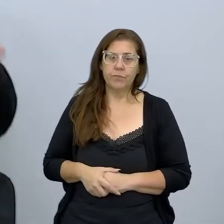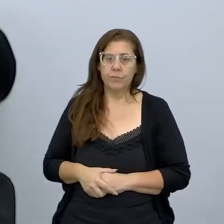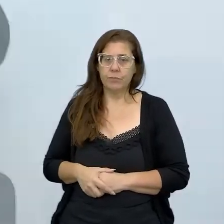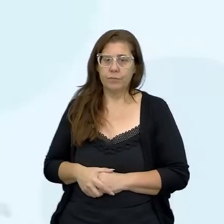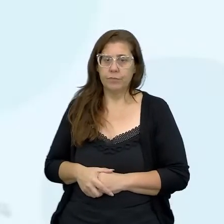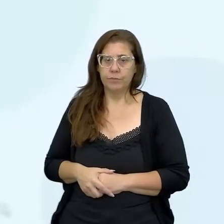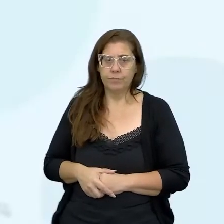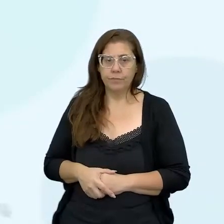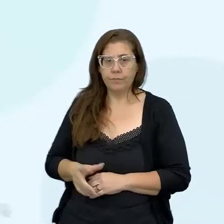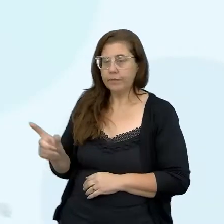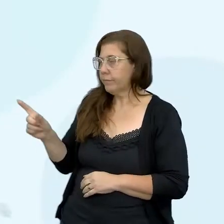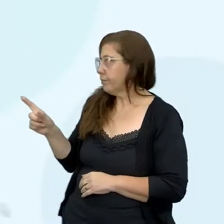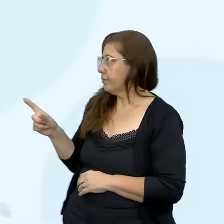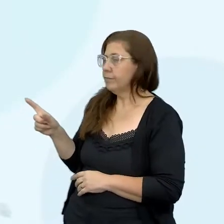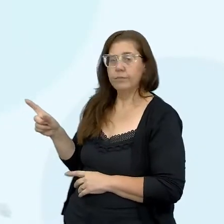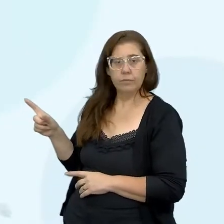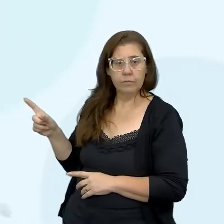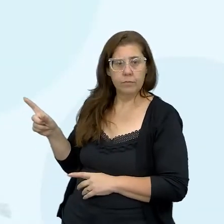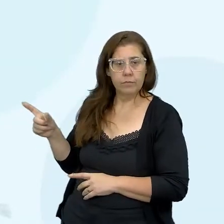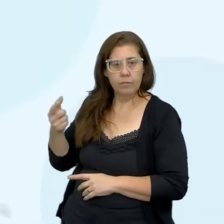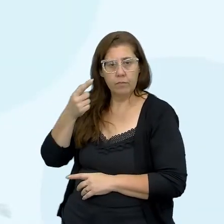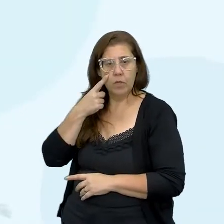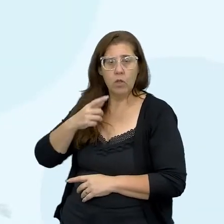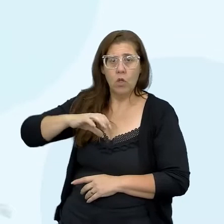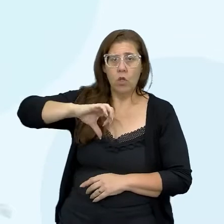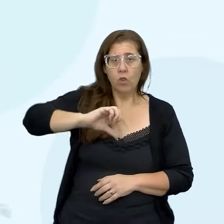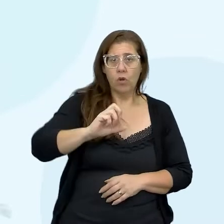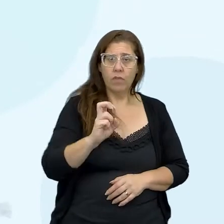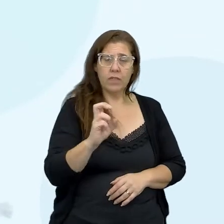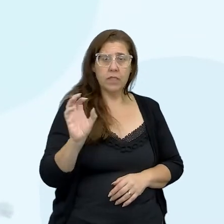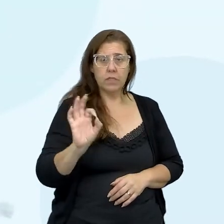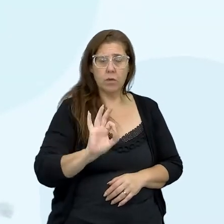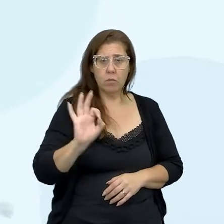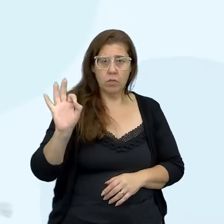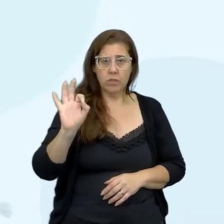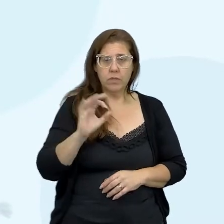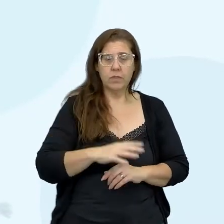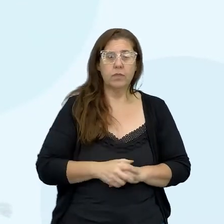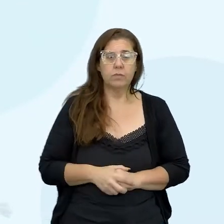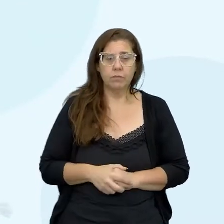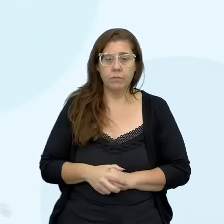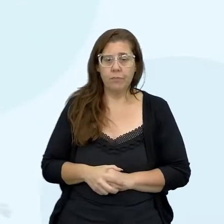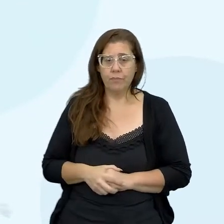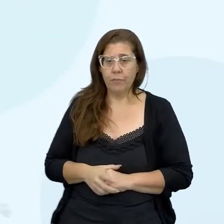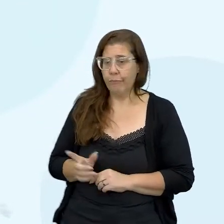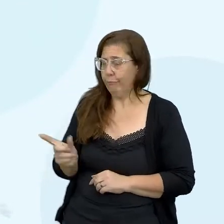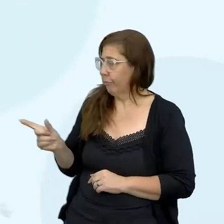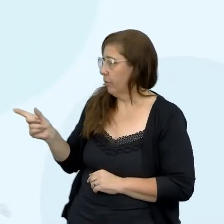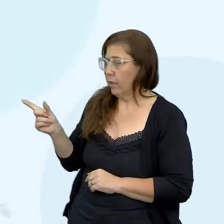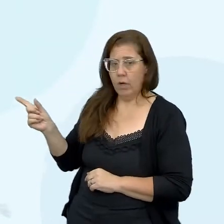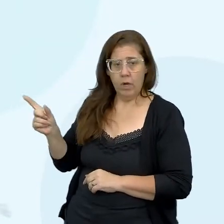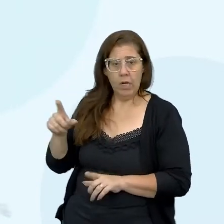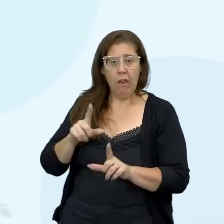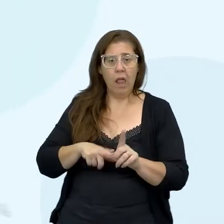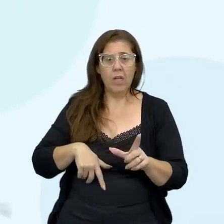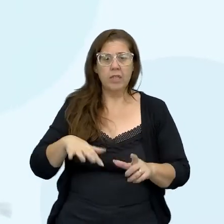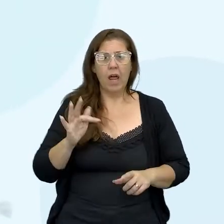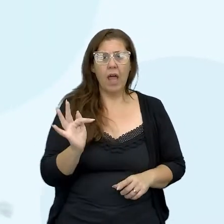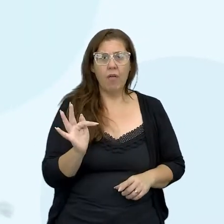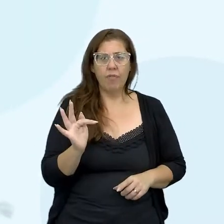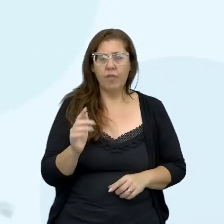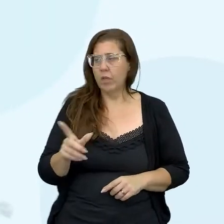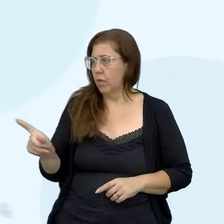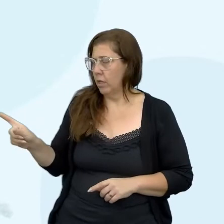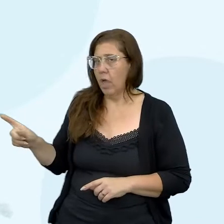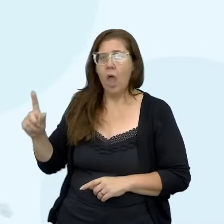Nessa etiqueta, pessoal, tá vendo ali em cima? Tá escrito eficiência de 95%. E ali embaixo tem uma letra F. Sim. É